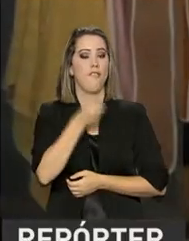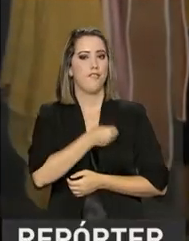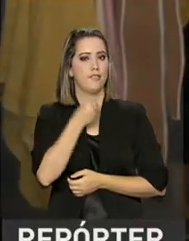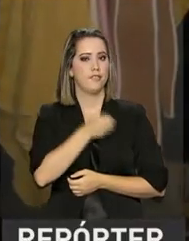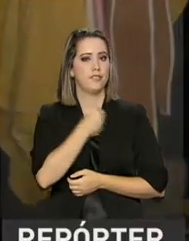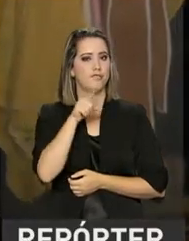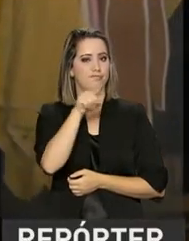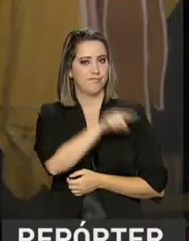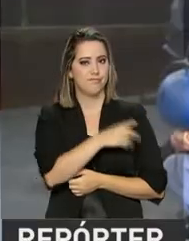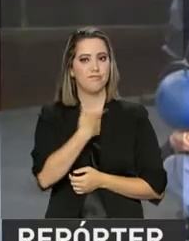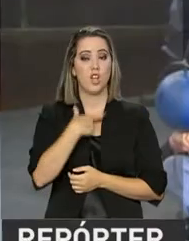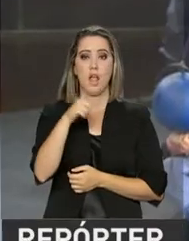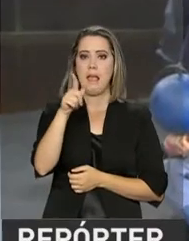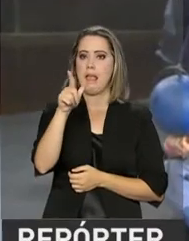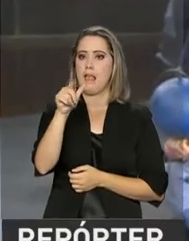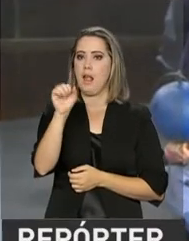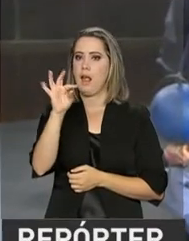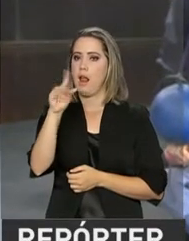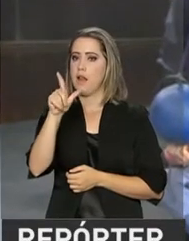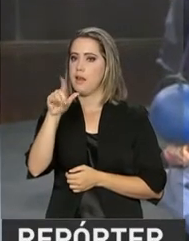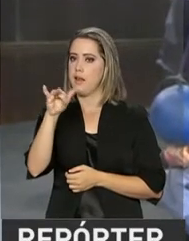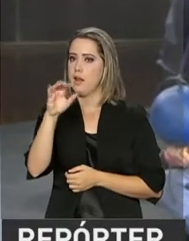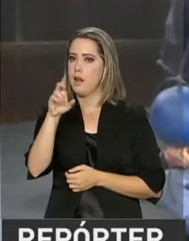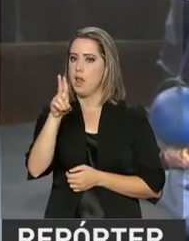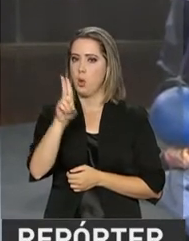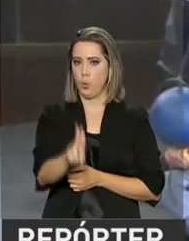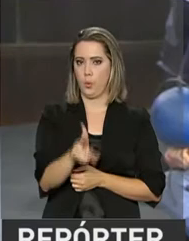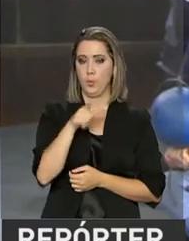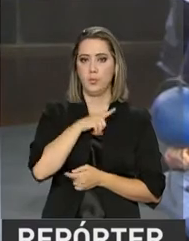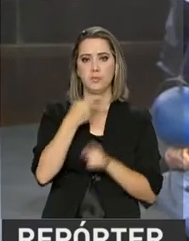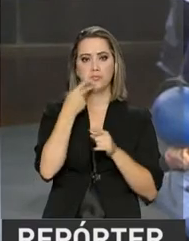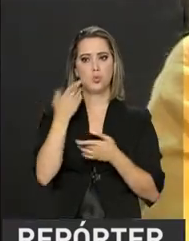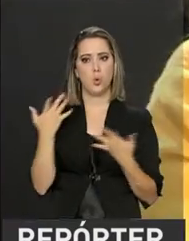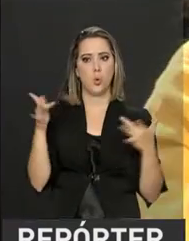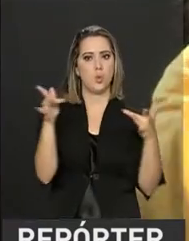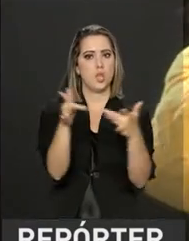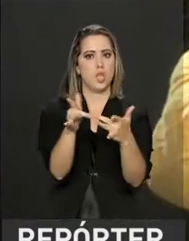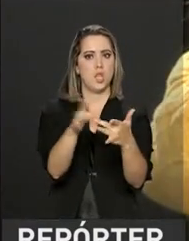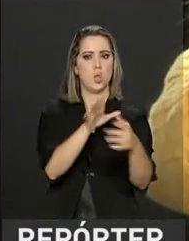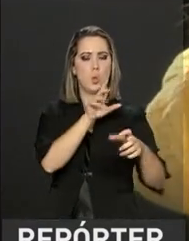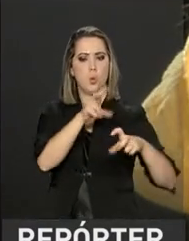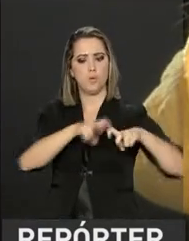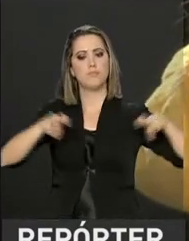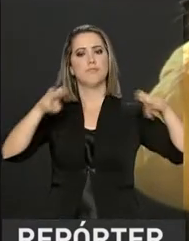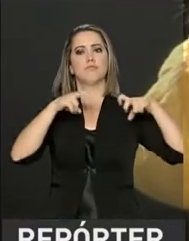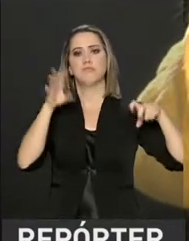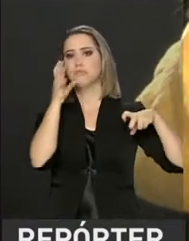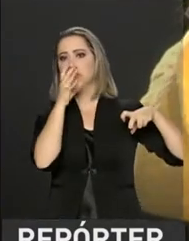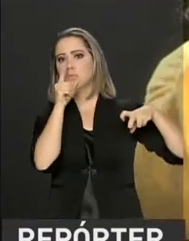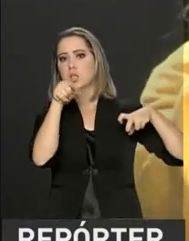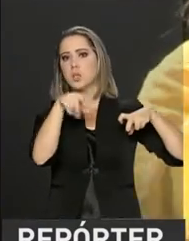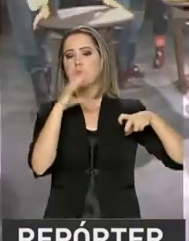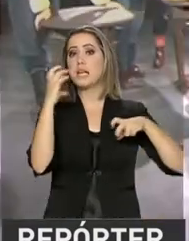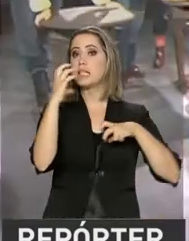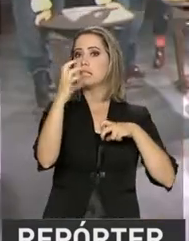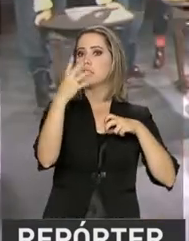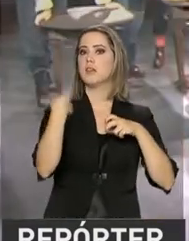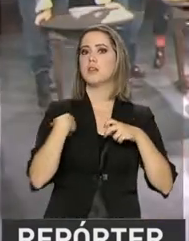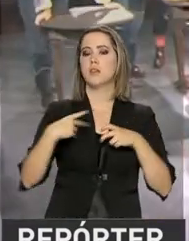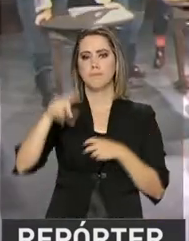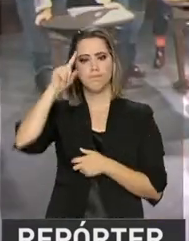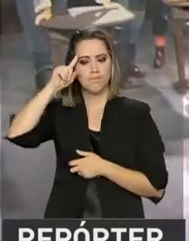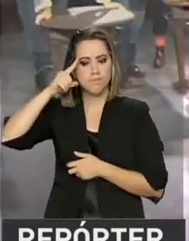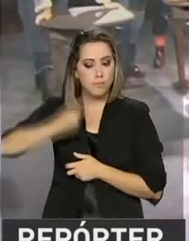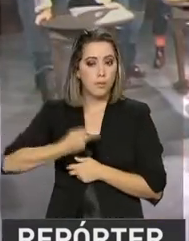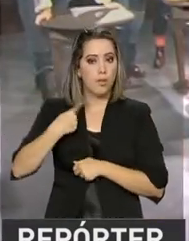físico Galileu Galilei, contada em uma peça que interage com o público sobre ciência e regimes autoritários. A atração